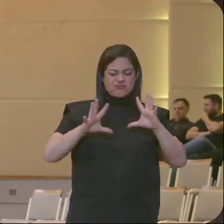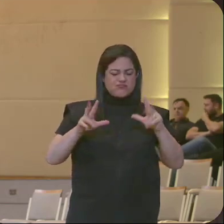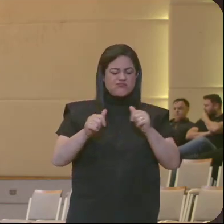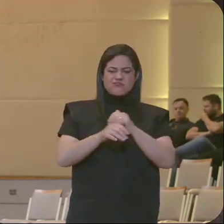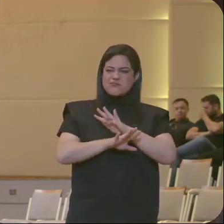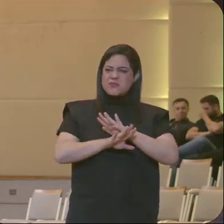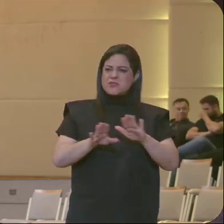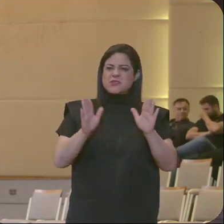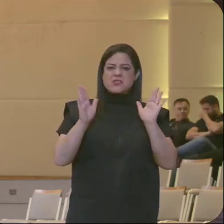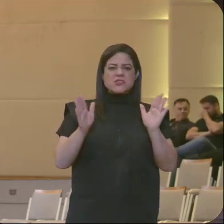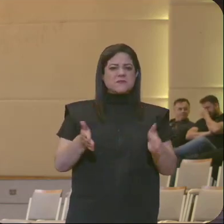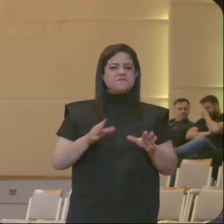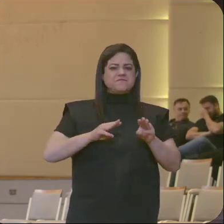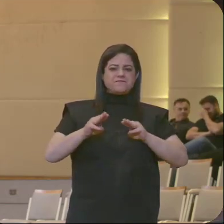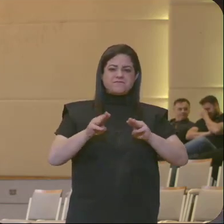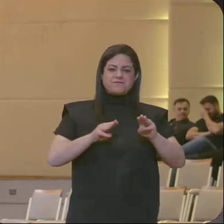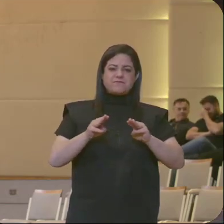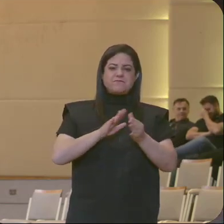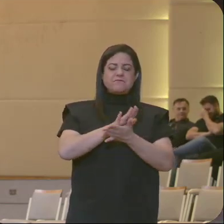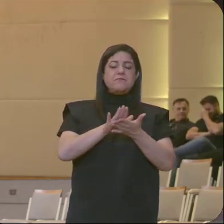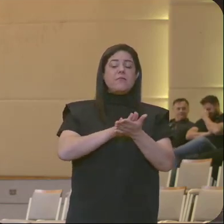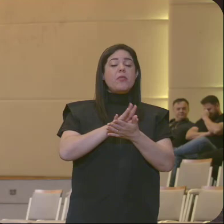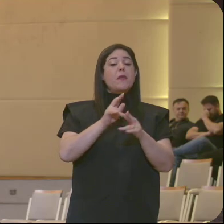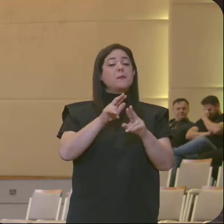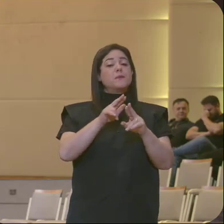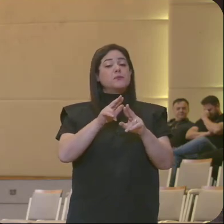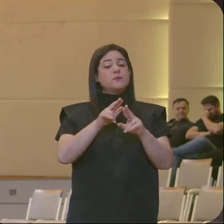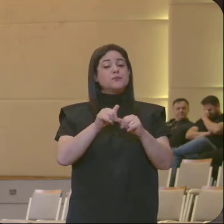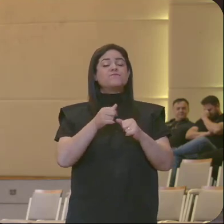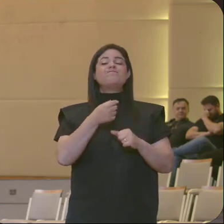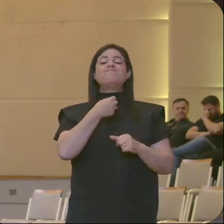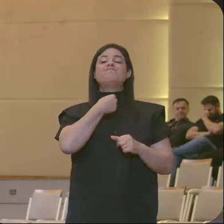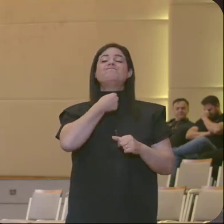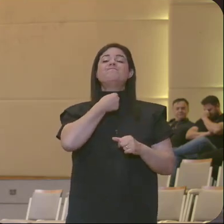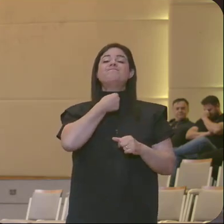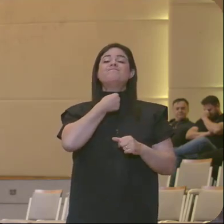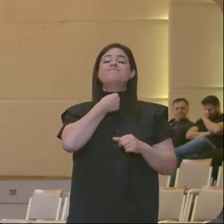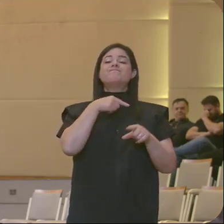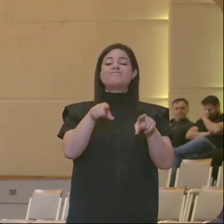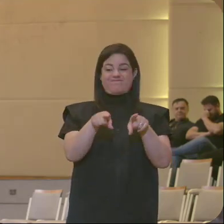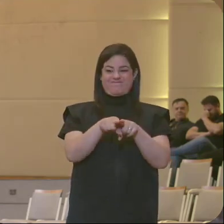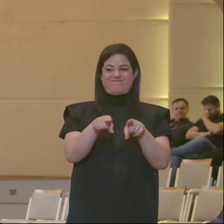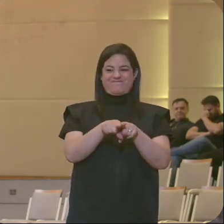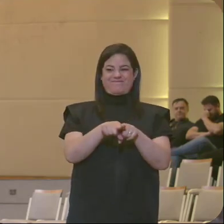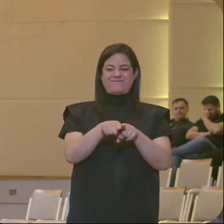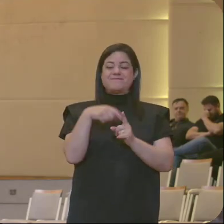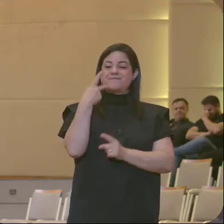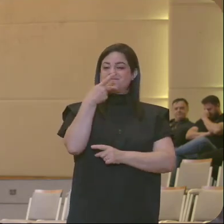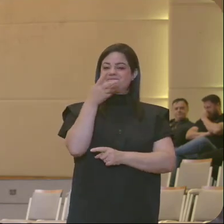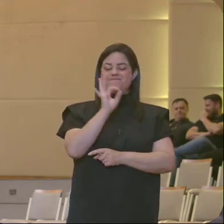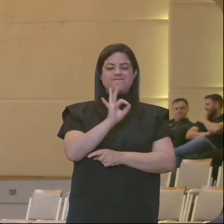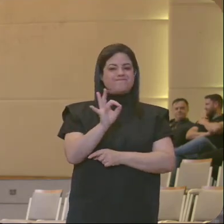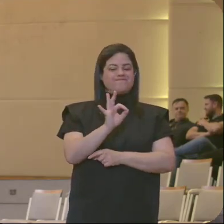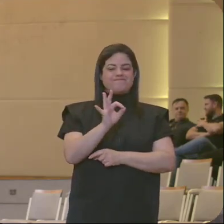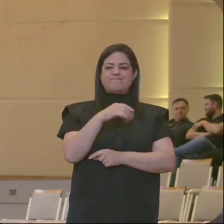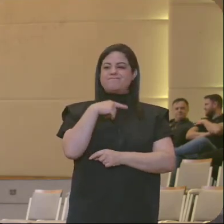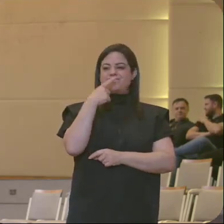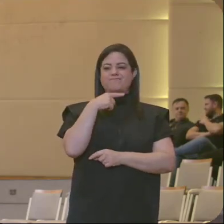sem o movimento do braço esquerdo, e por causa da tráqueo, sem poder falar, sem poder